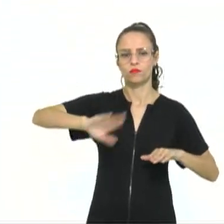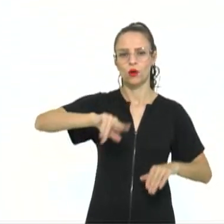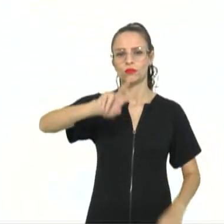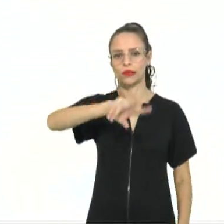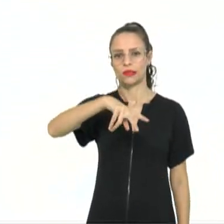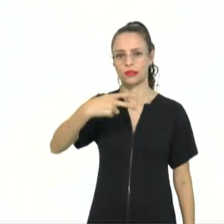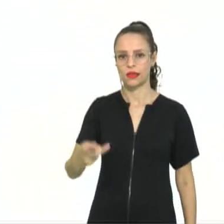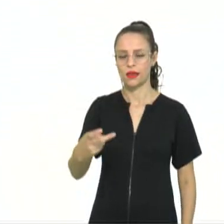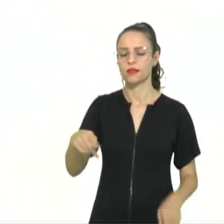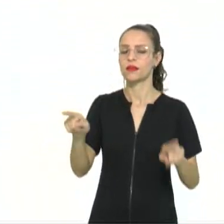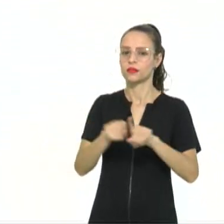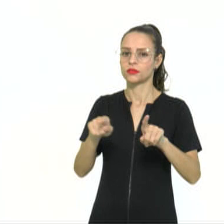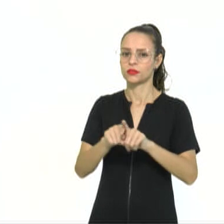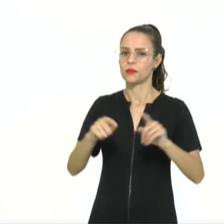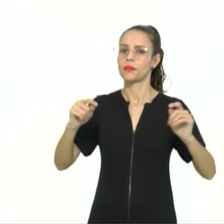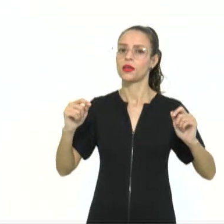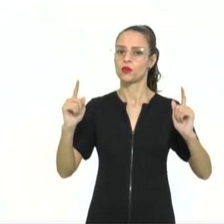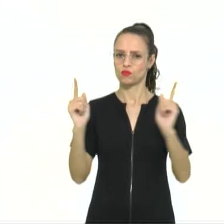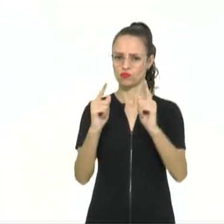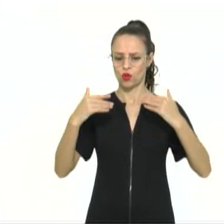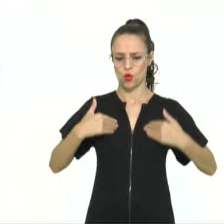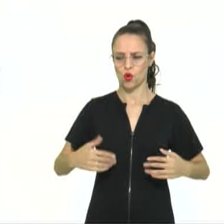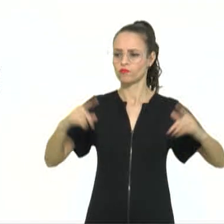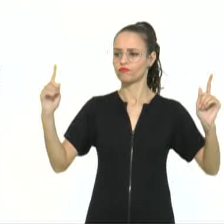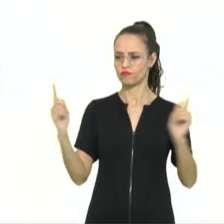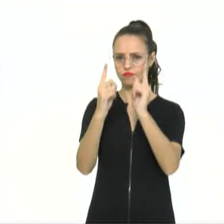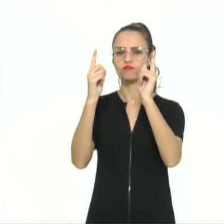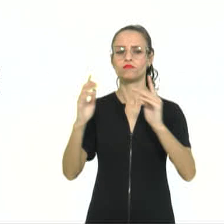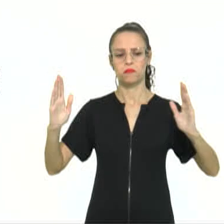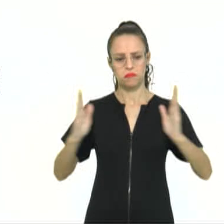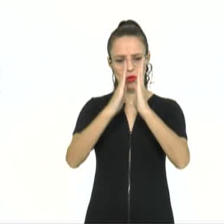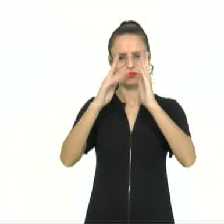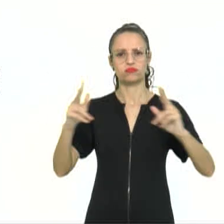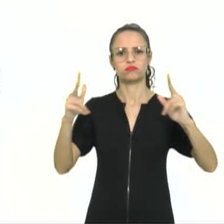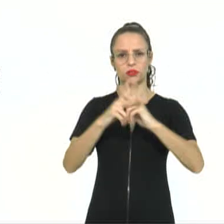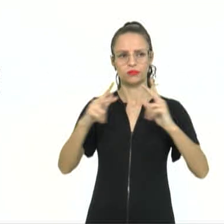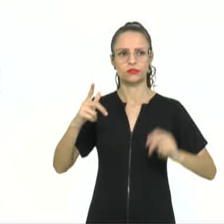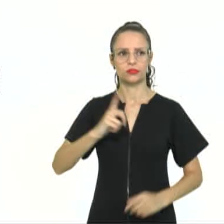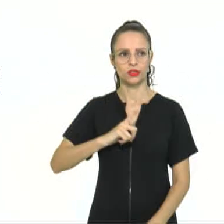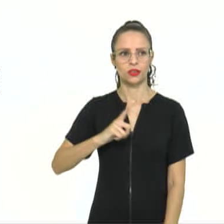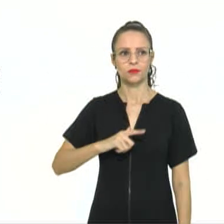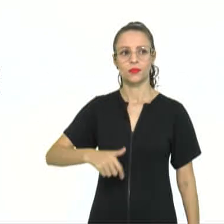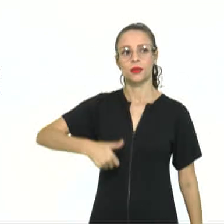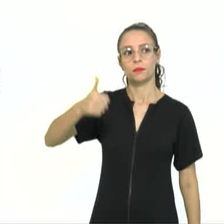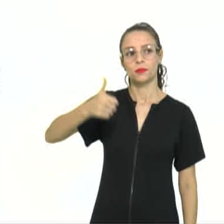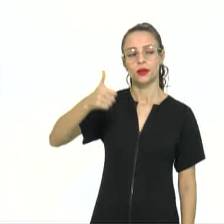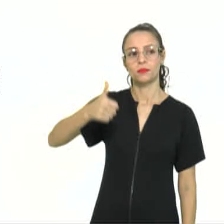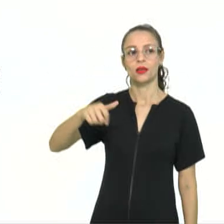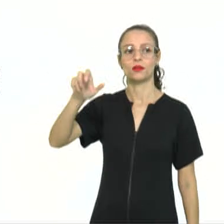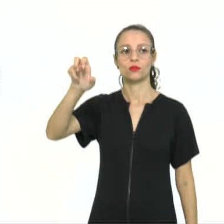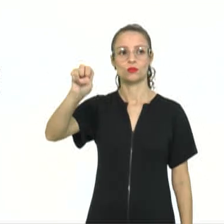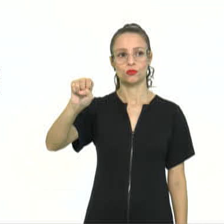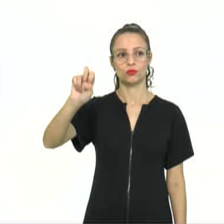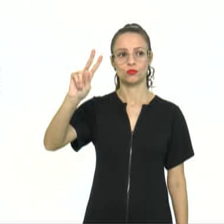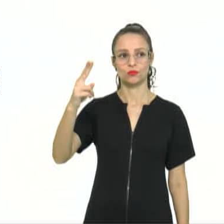e combate corpo a corpo propriamente dito. Então a primeira manifestação é o